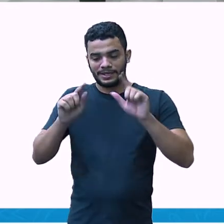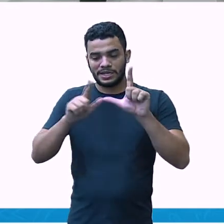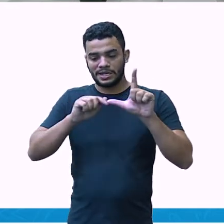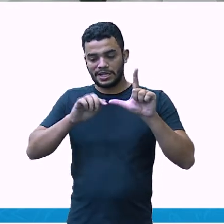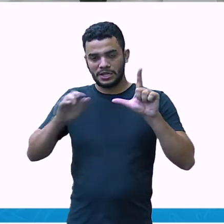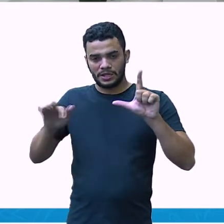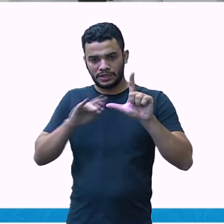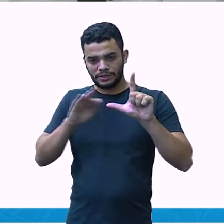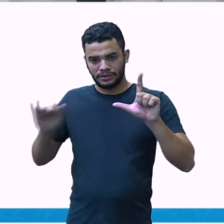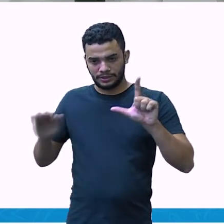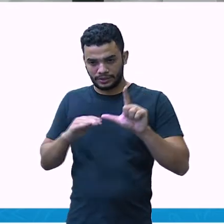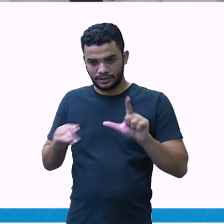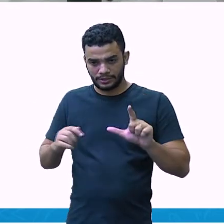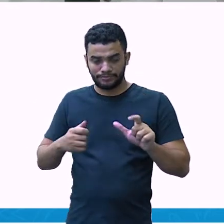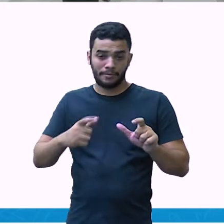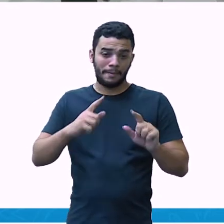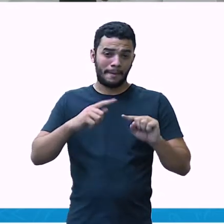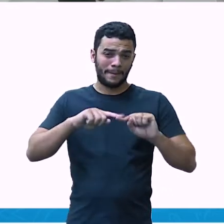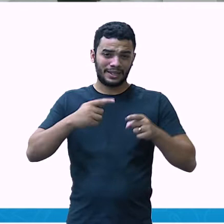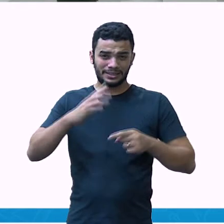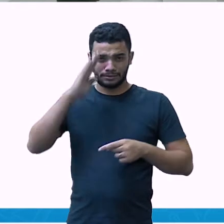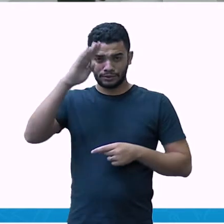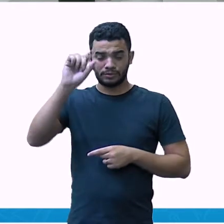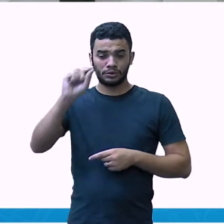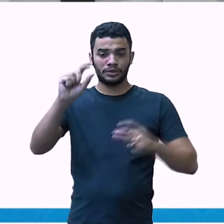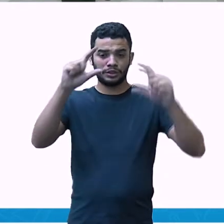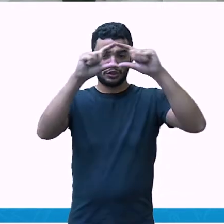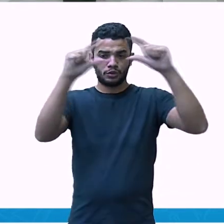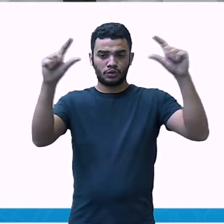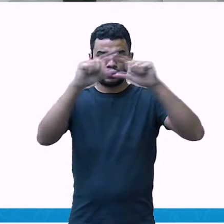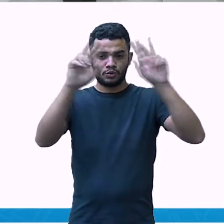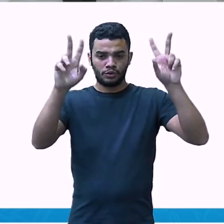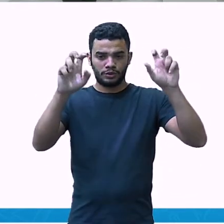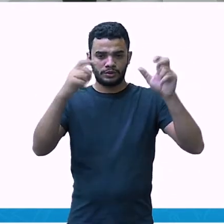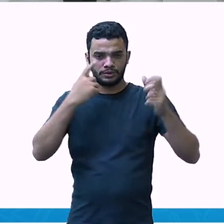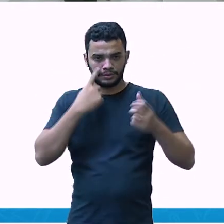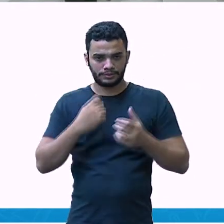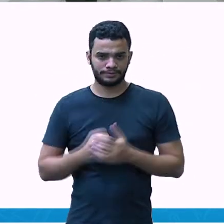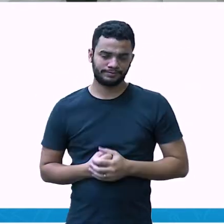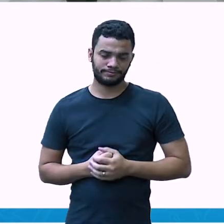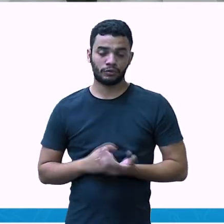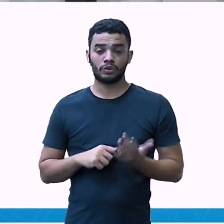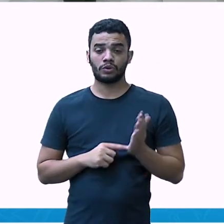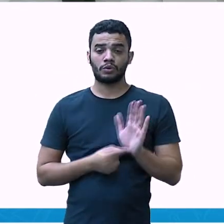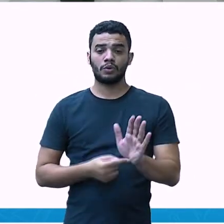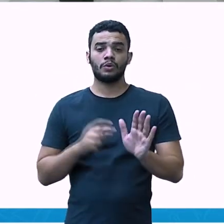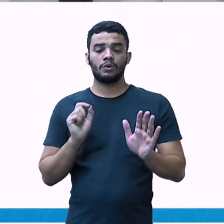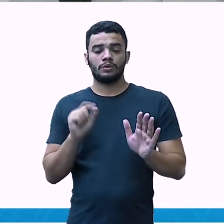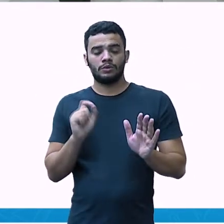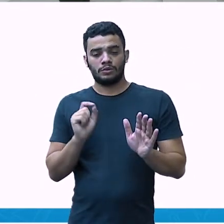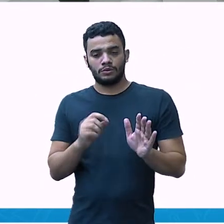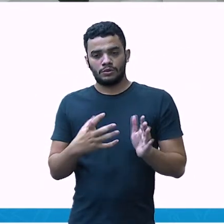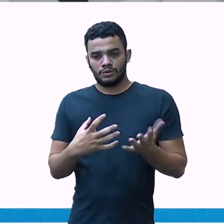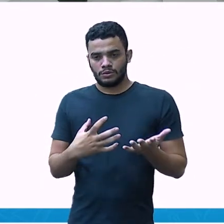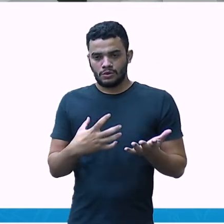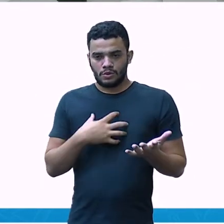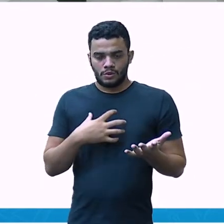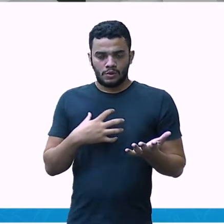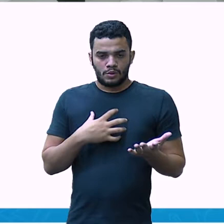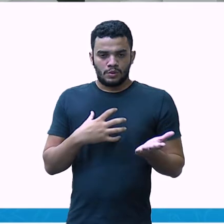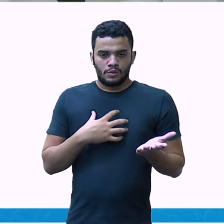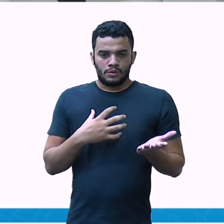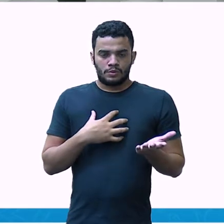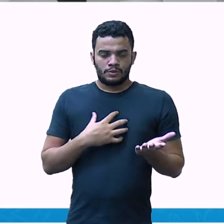melhor visualização das relações entre as partes e o todo. Vejamos um